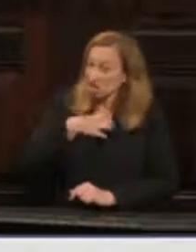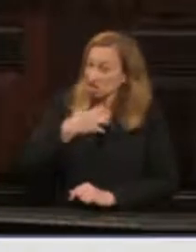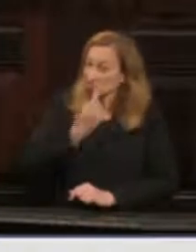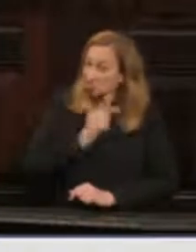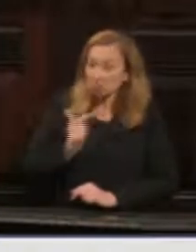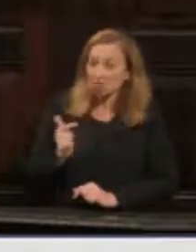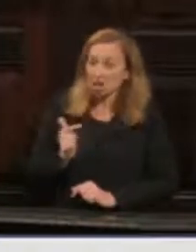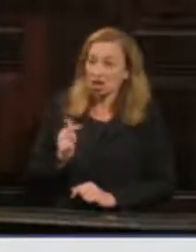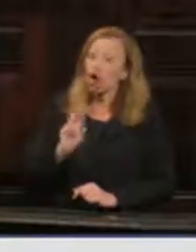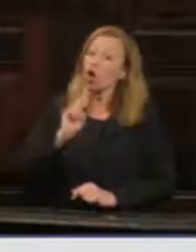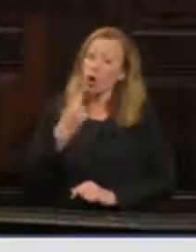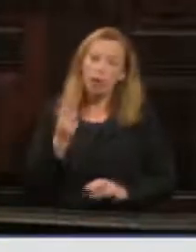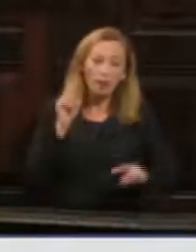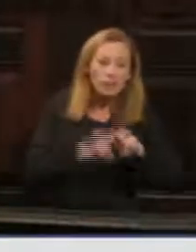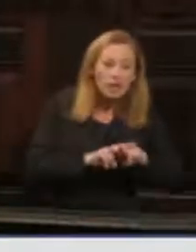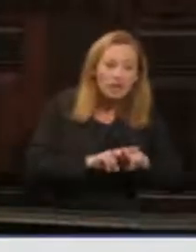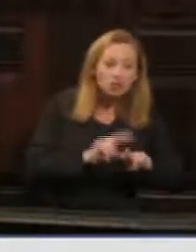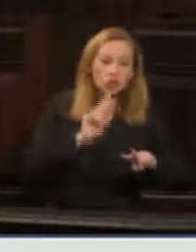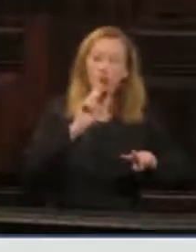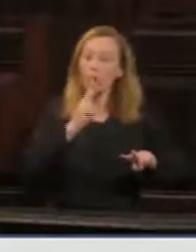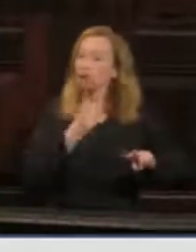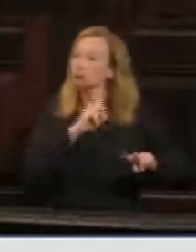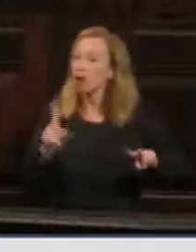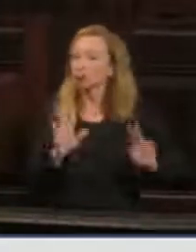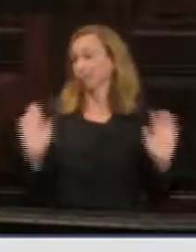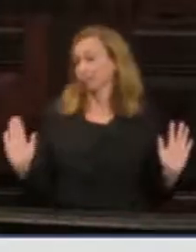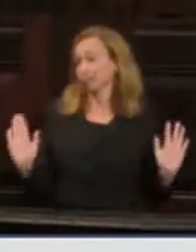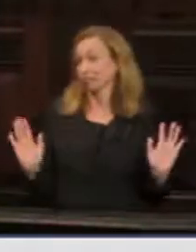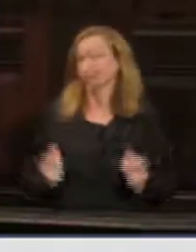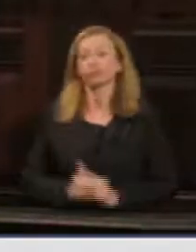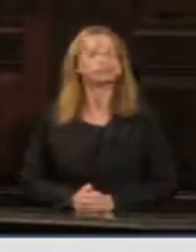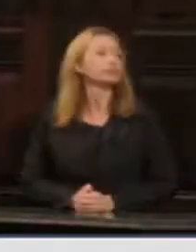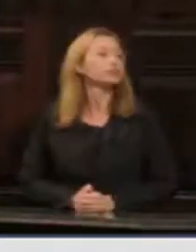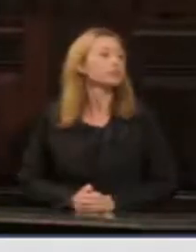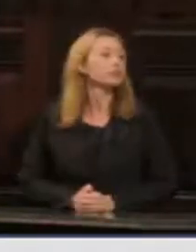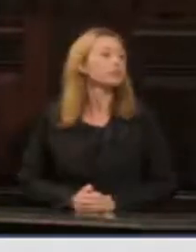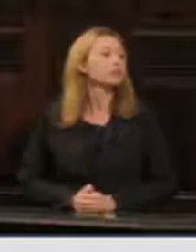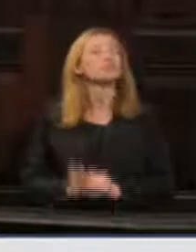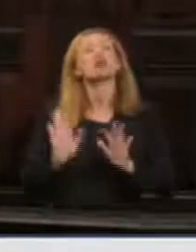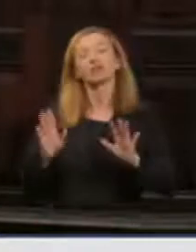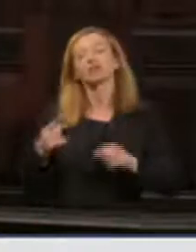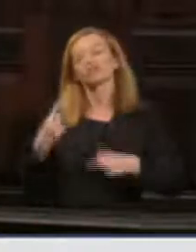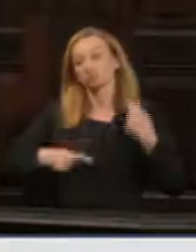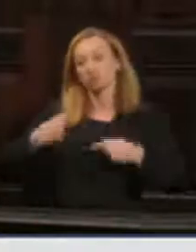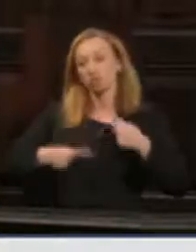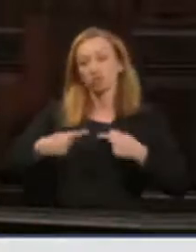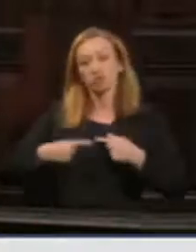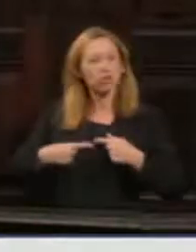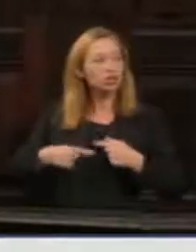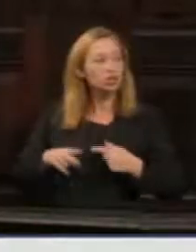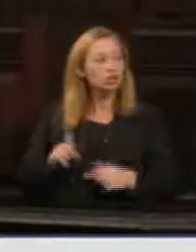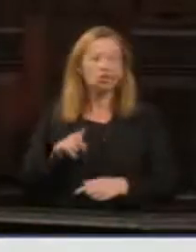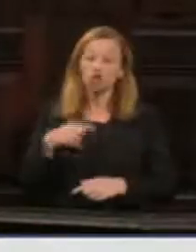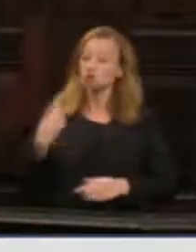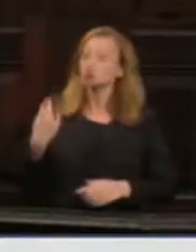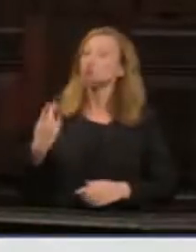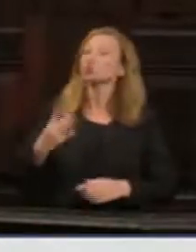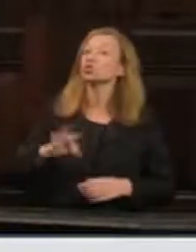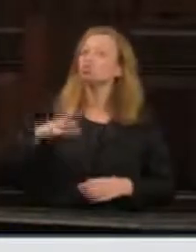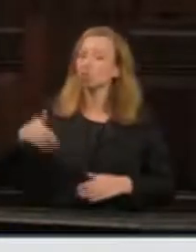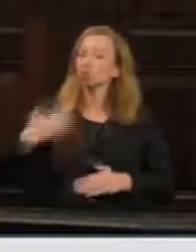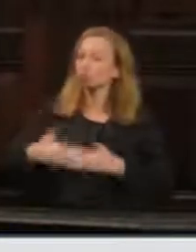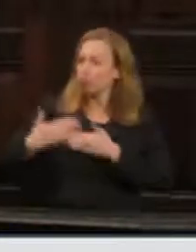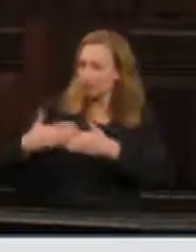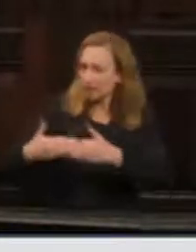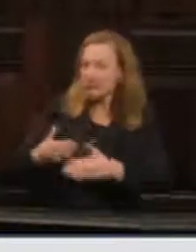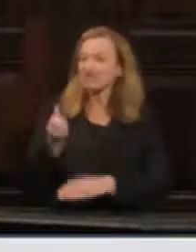deputado. As duas coisas juntas, senhor presidente, não dá. E a partir dessa discussão, que corram com o processo, tem 60 dias